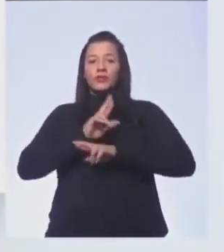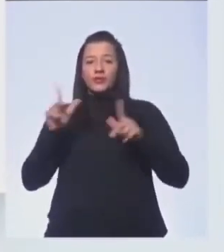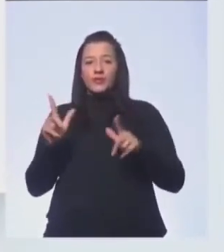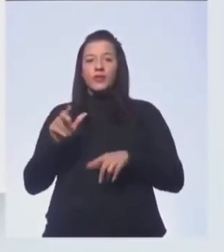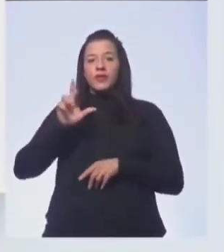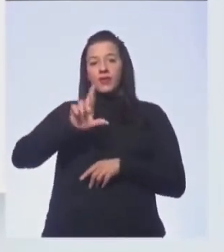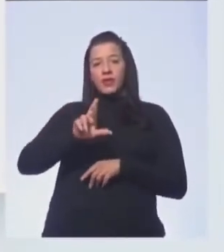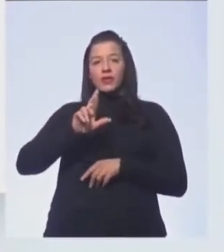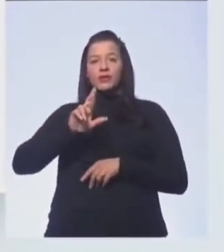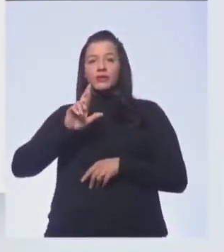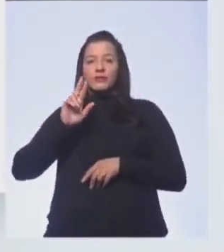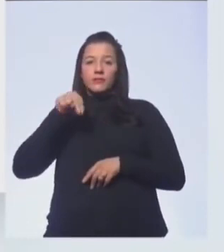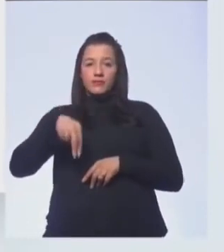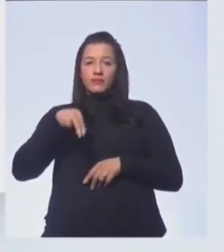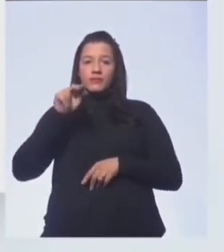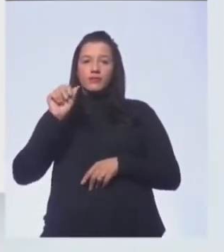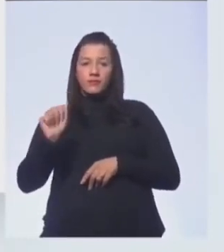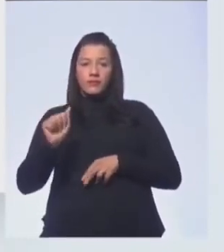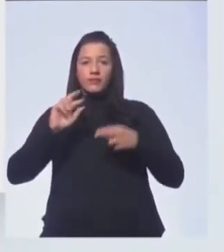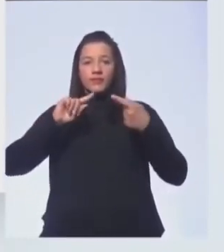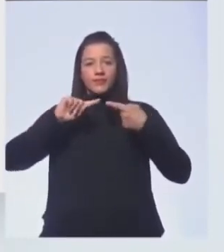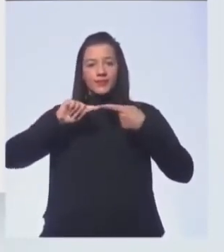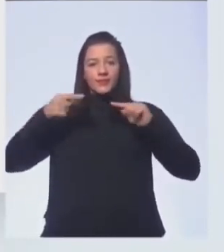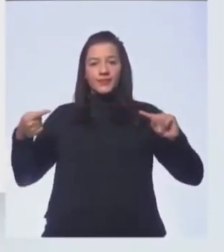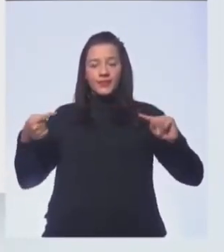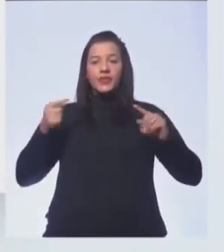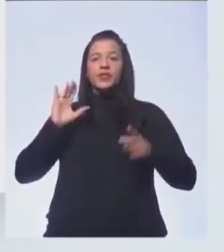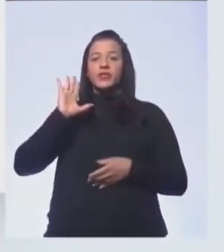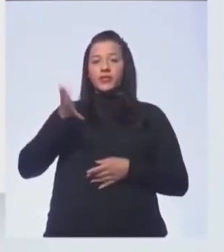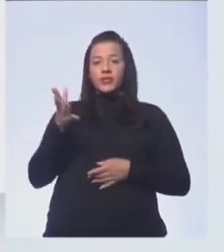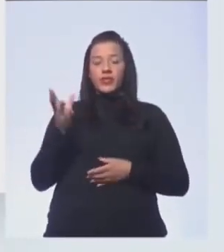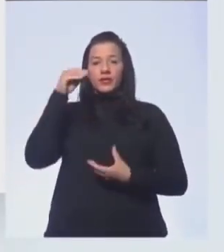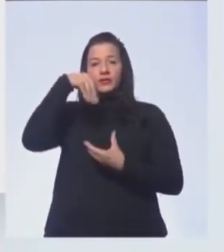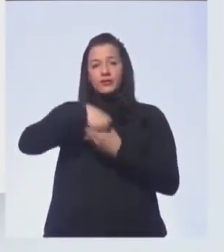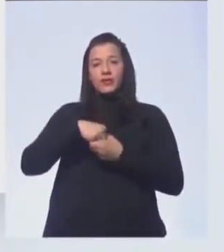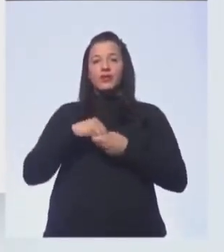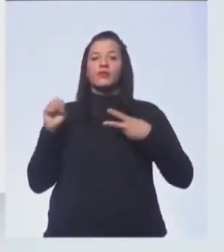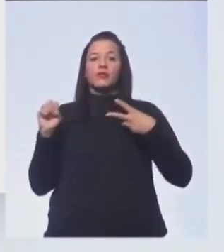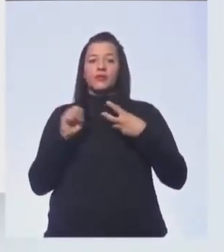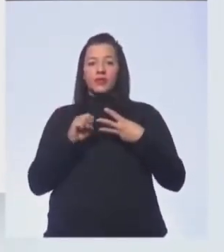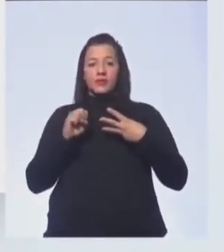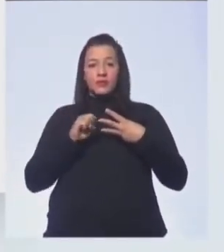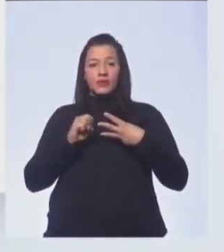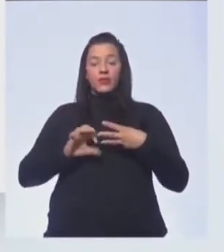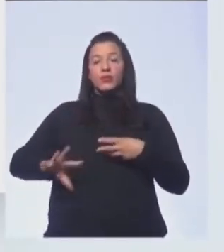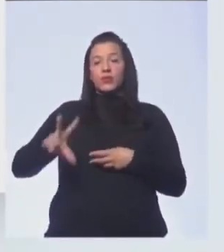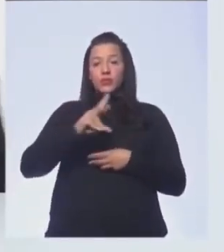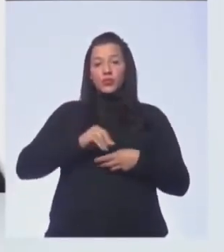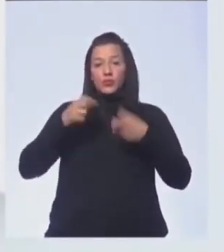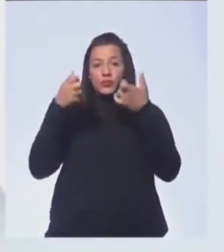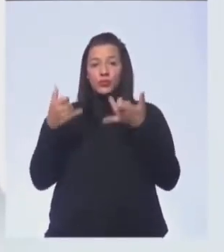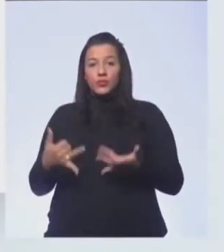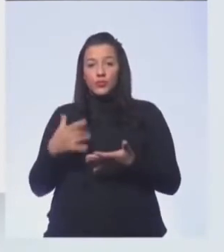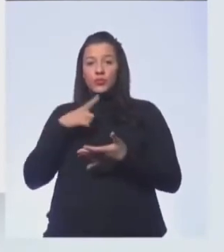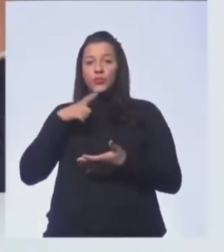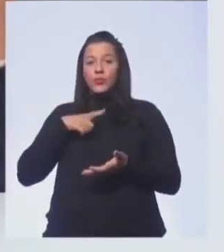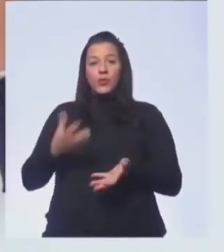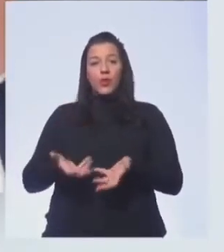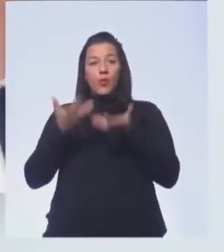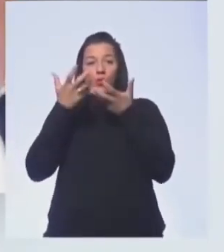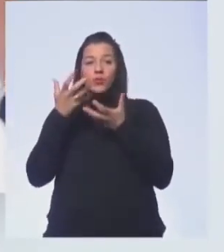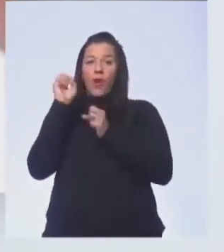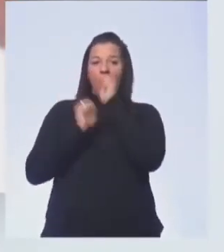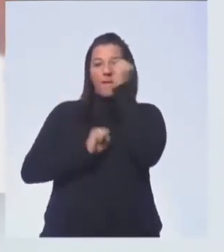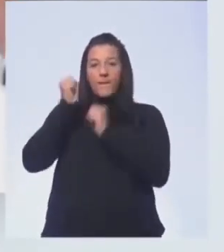RNA. Isso é feito já no núcleo da nossa célula e a nova mensagem produzida é levada para uma espécie de máquina